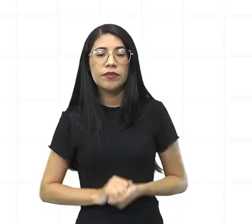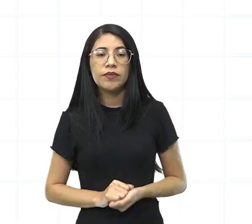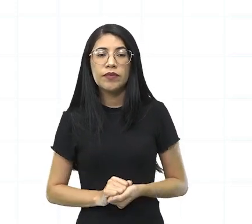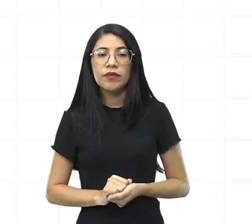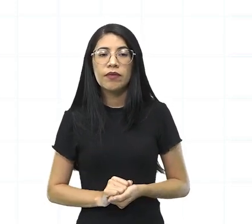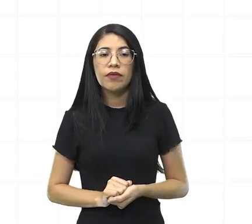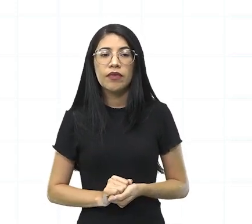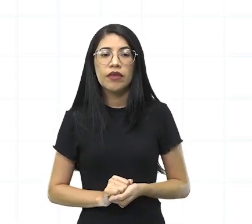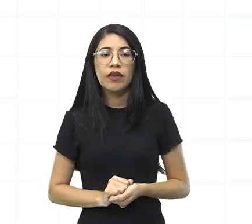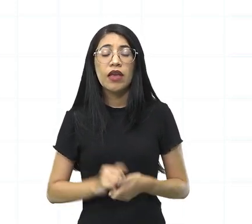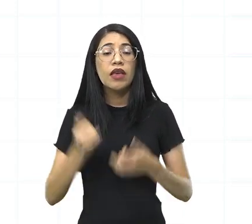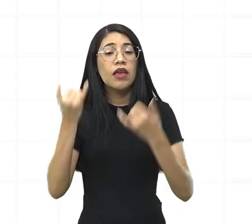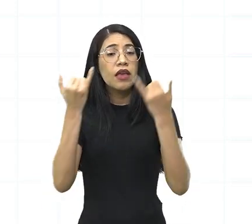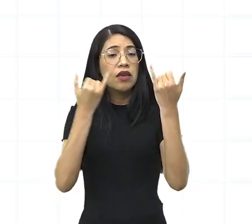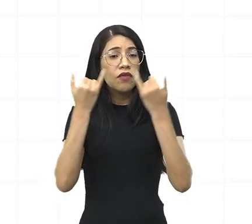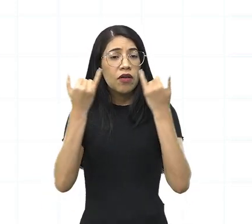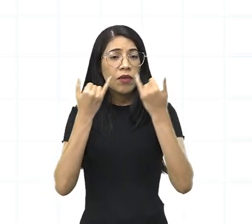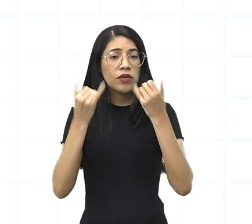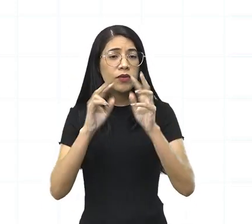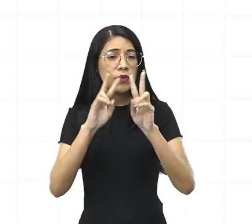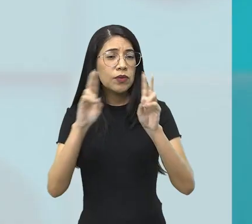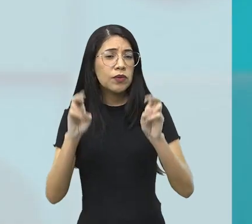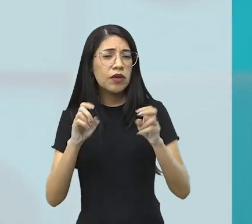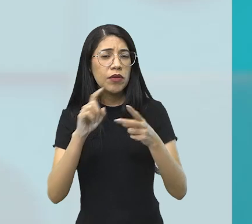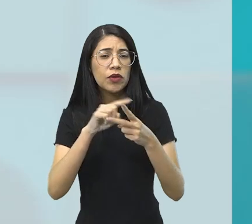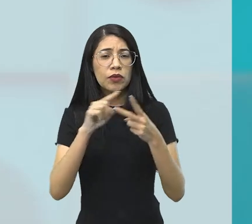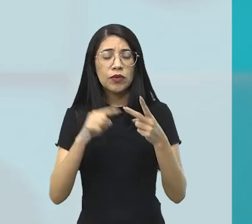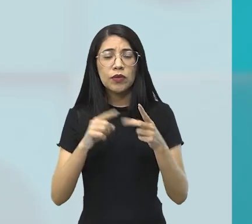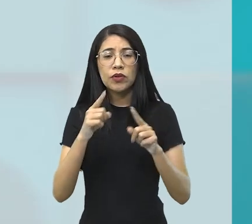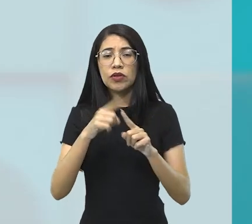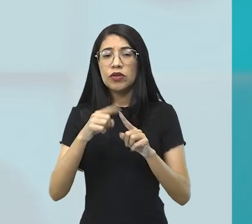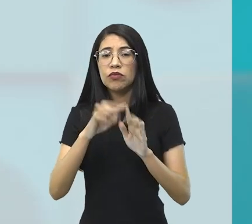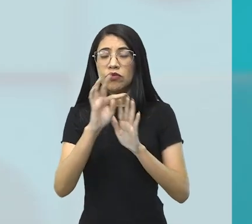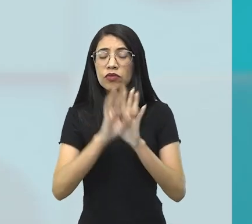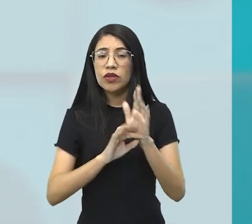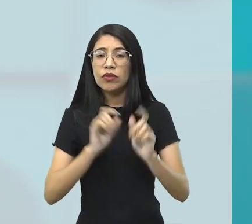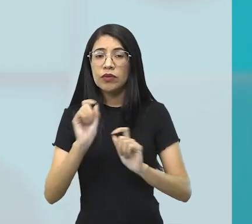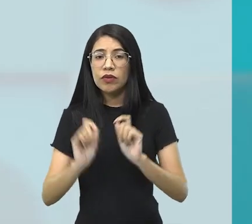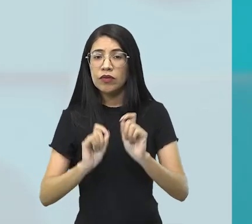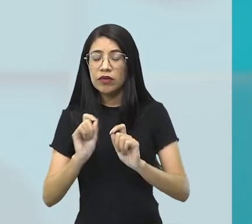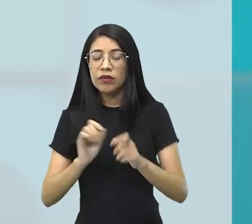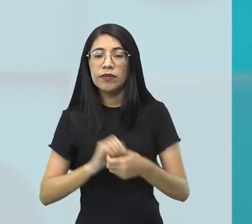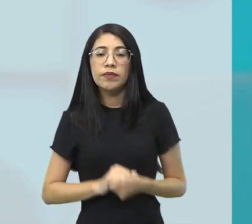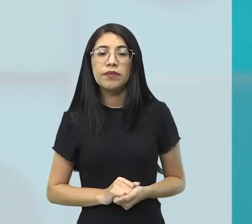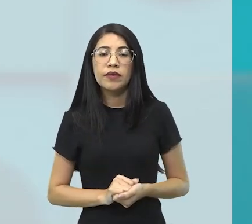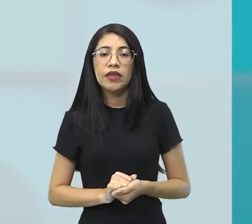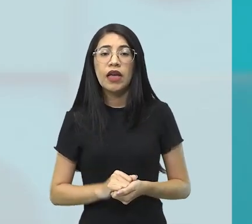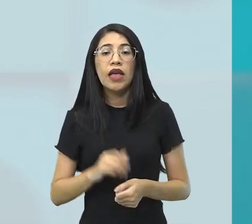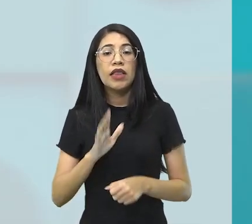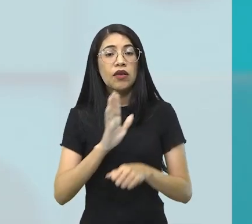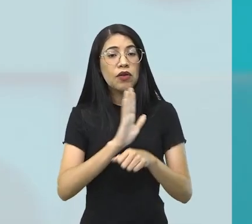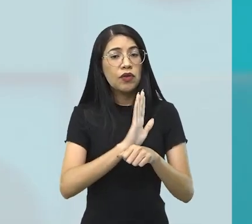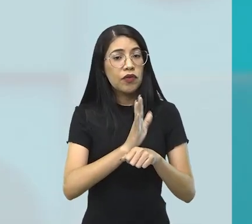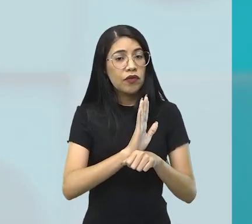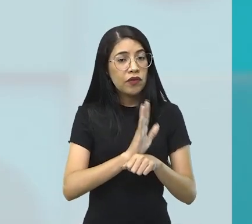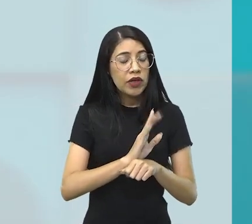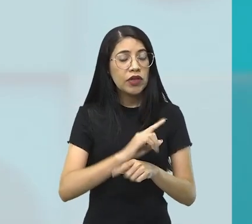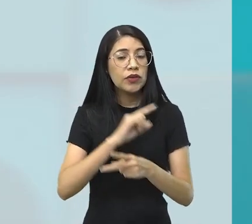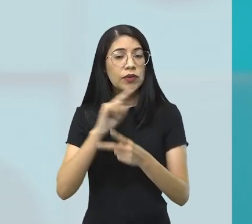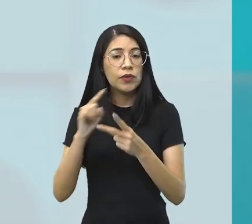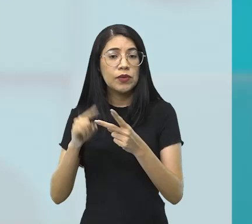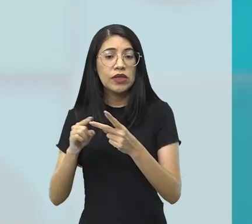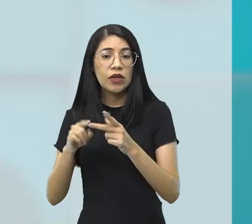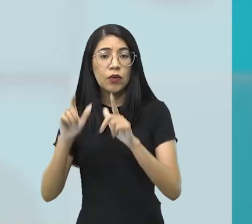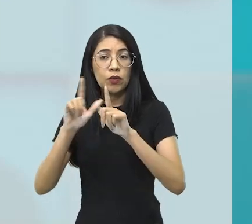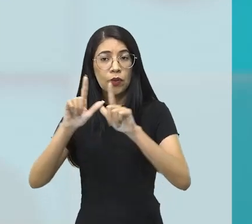que nós temos de informação sobre esses dois tipos de textos, né? Primeiro, nós temos um vídeo e depois nós temos